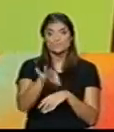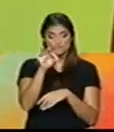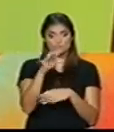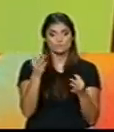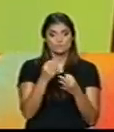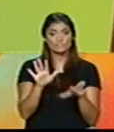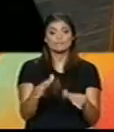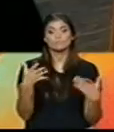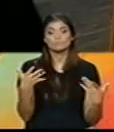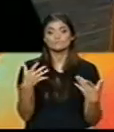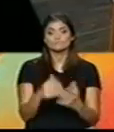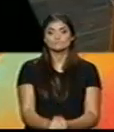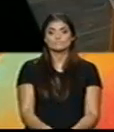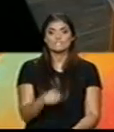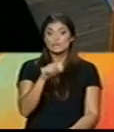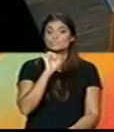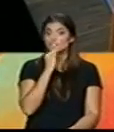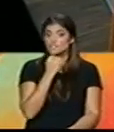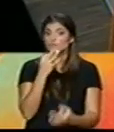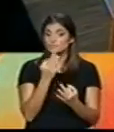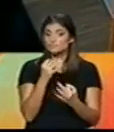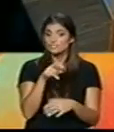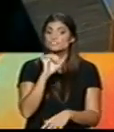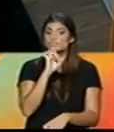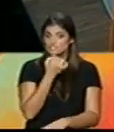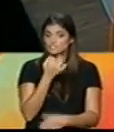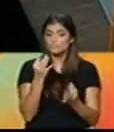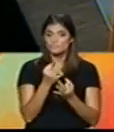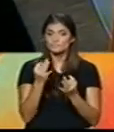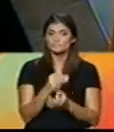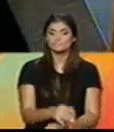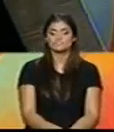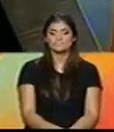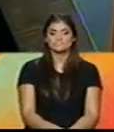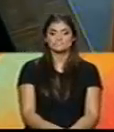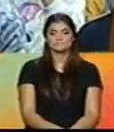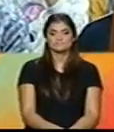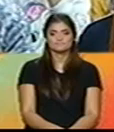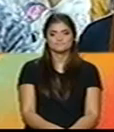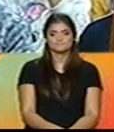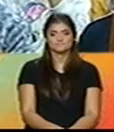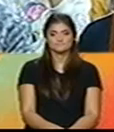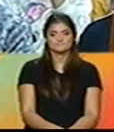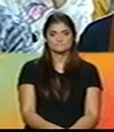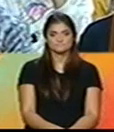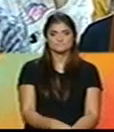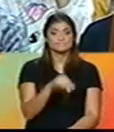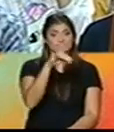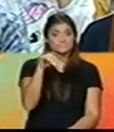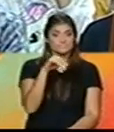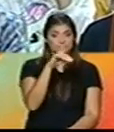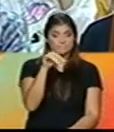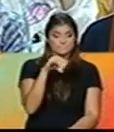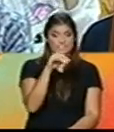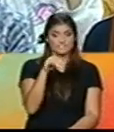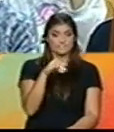Então, Isabel, aqui está um segredo. Pois, este é que é o segredo. Esta é a pitada. É a pitada. É a pitada indiscreta, que